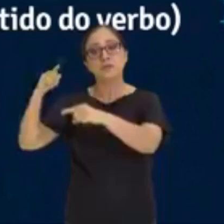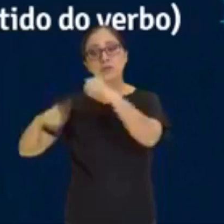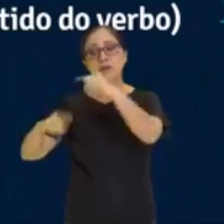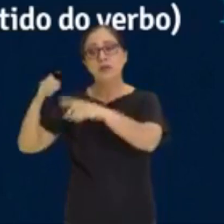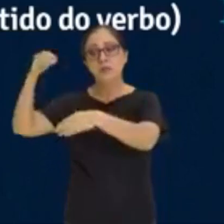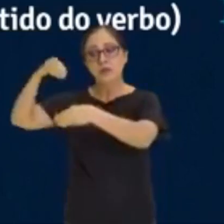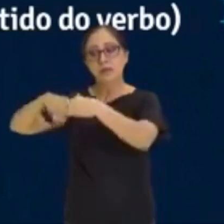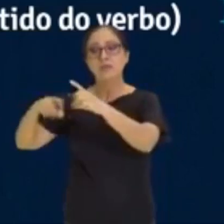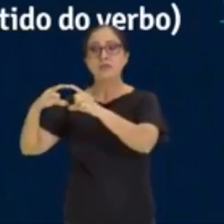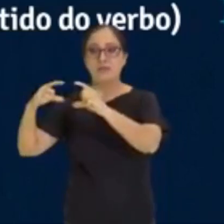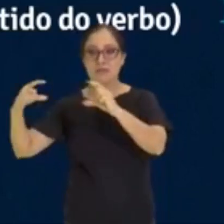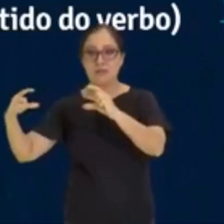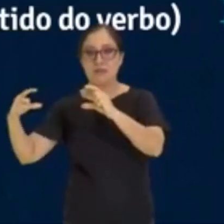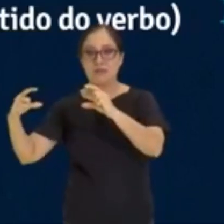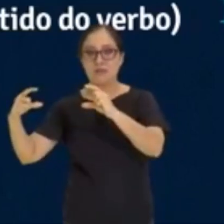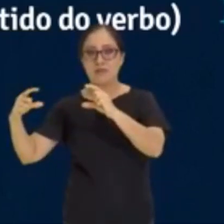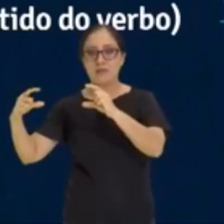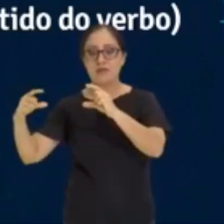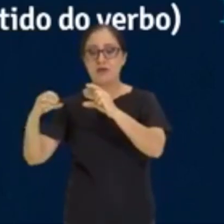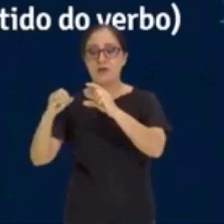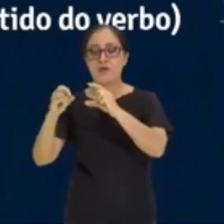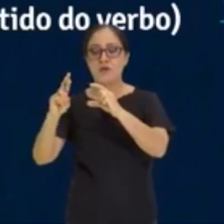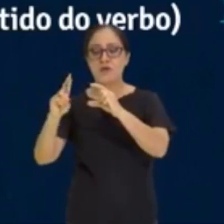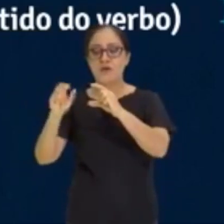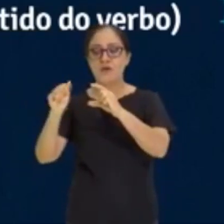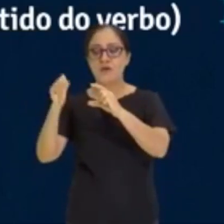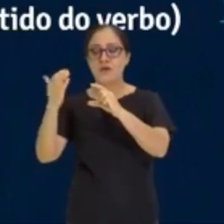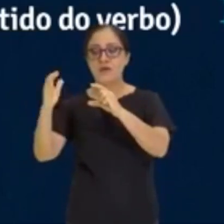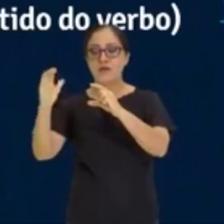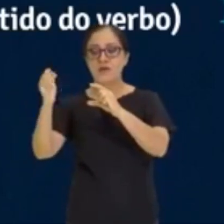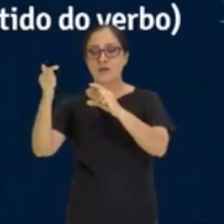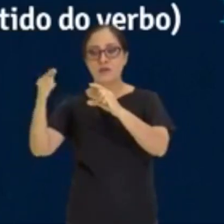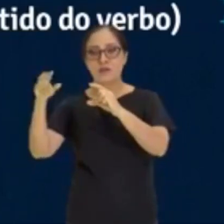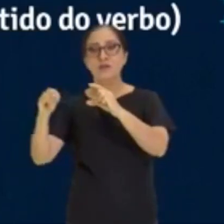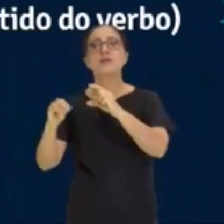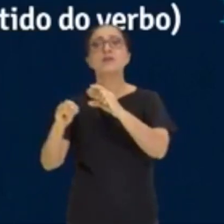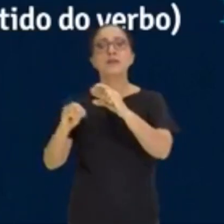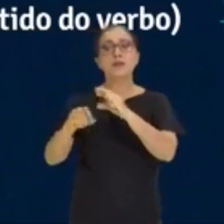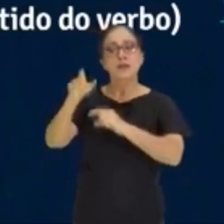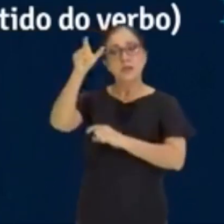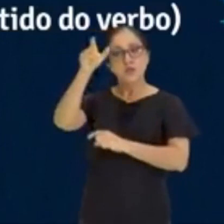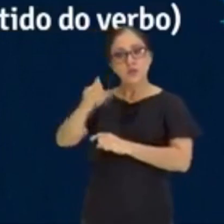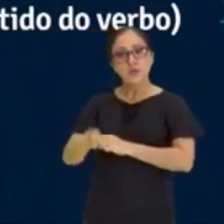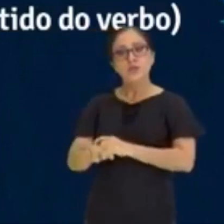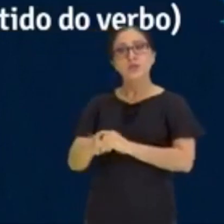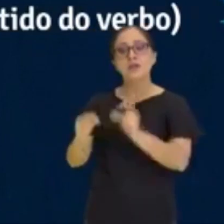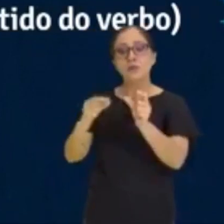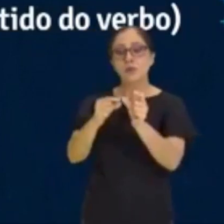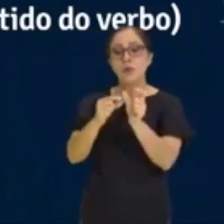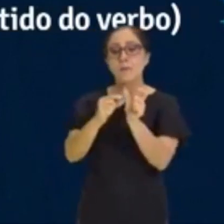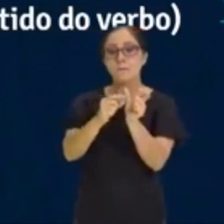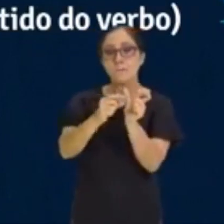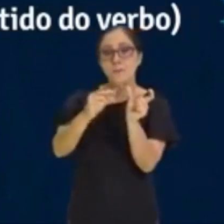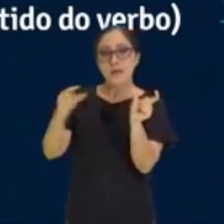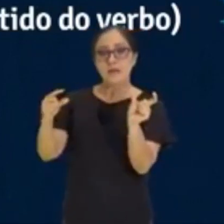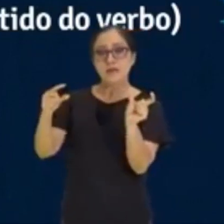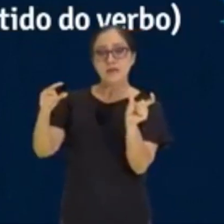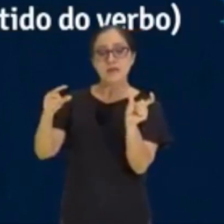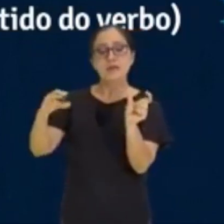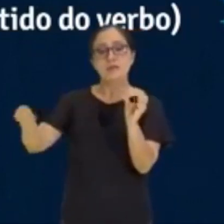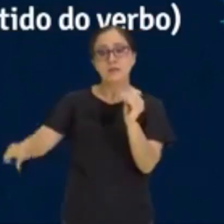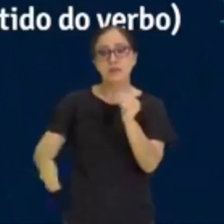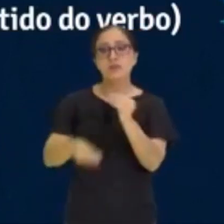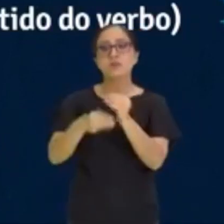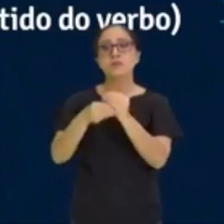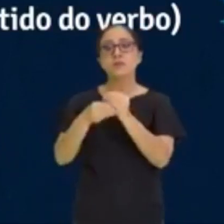elementos que constituem essa oração, que são sujeito, predicado e complementos. Para nós identificarmos, então,